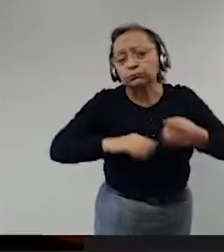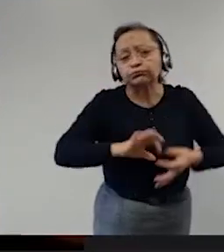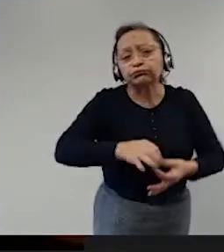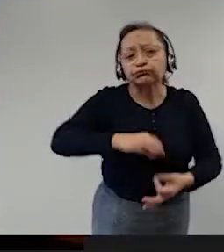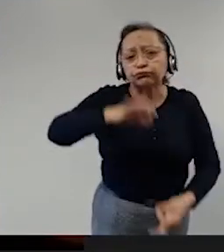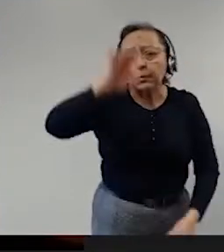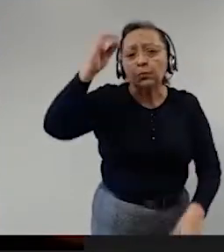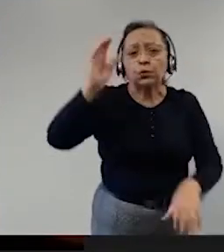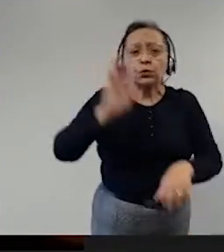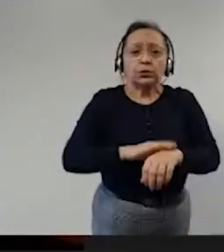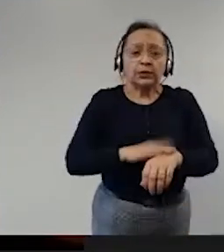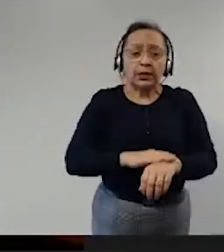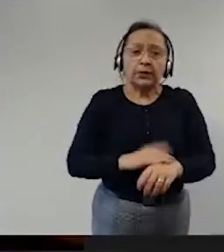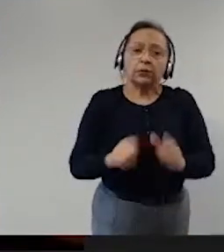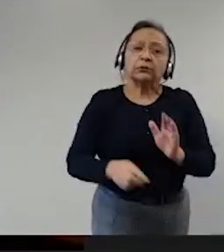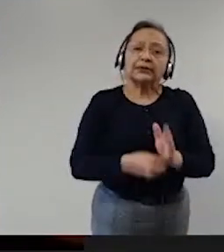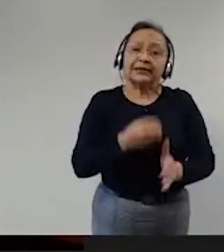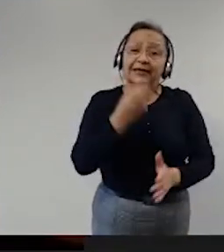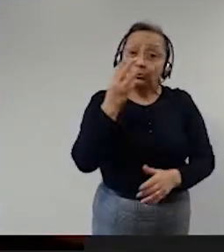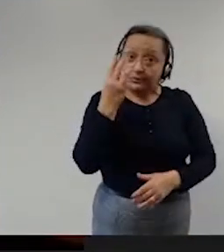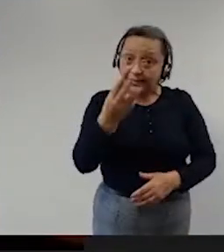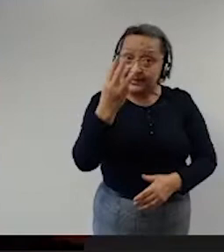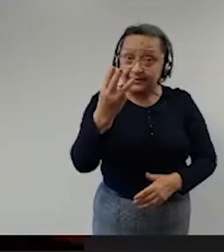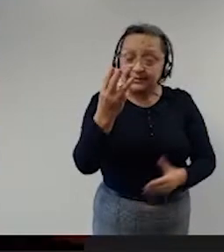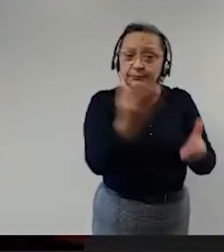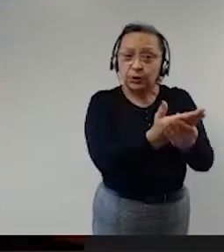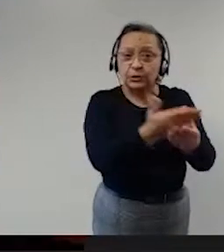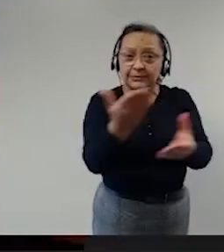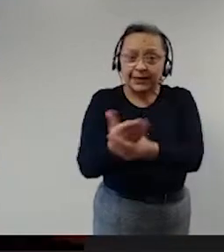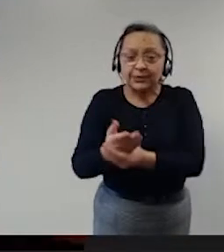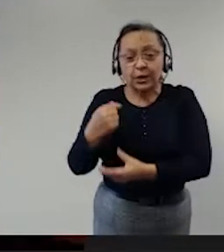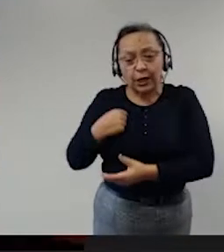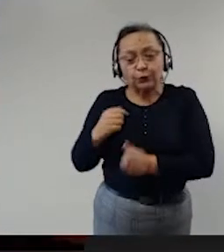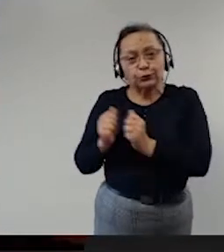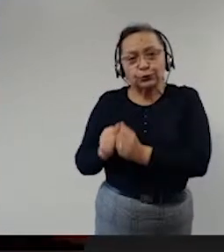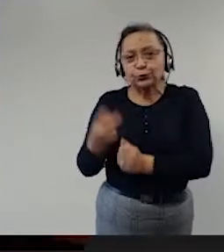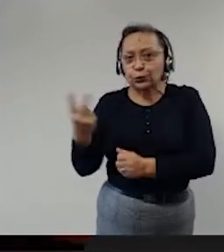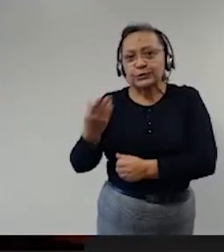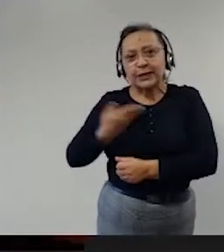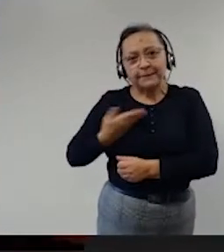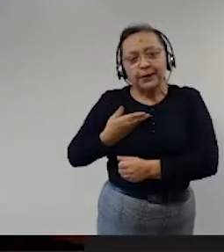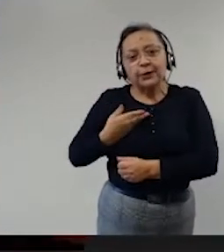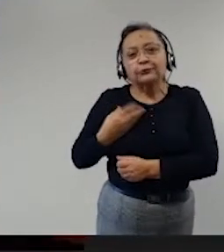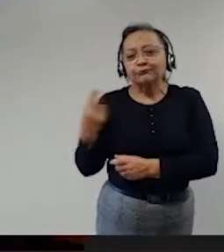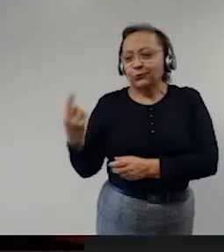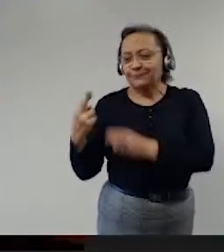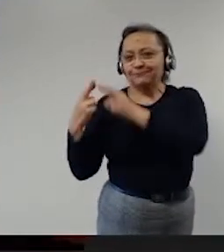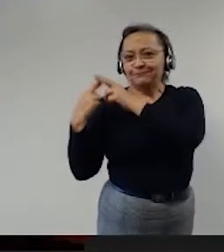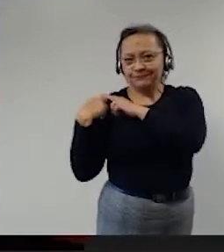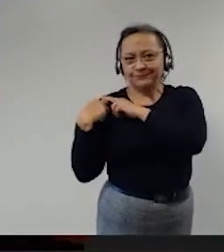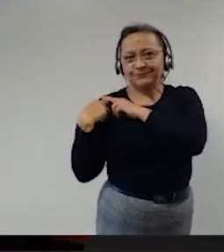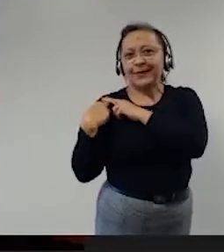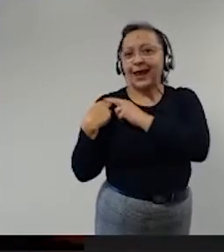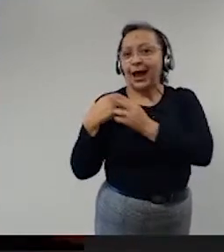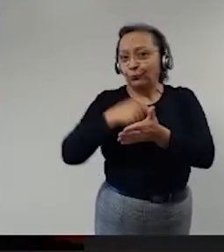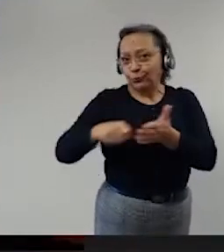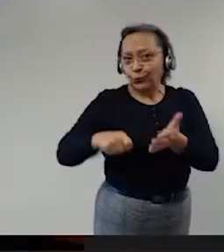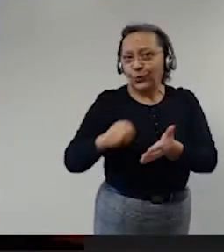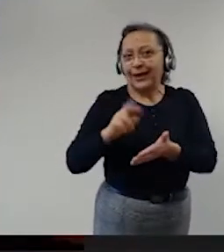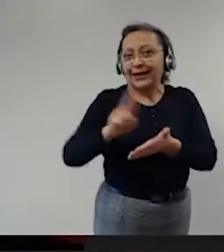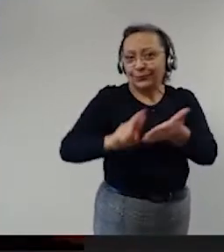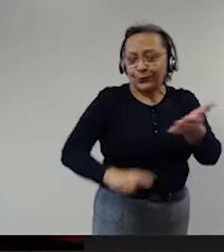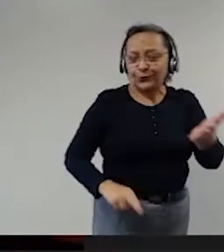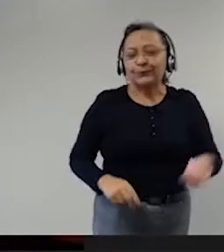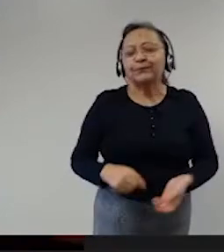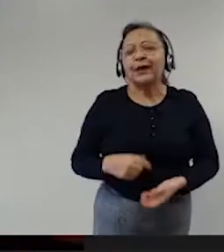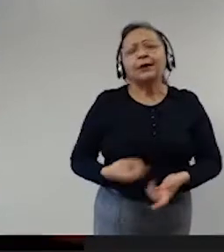a primeira ação, eram 3 ações, eu fui o autor, junto com 2 queridos amigos, e eu me lembro que da tribuna do Supremo, eu falei para